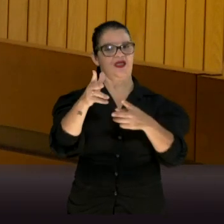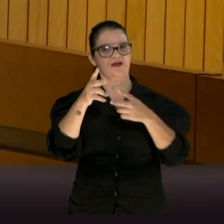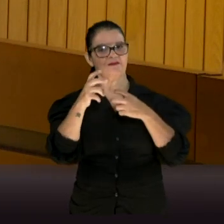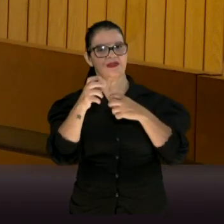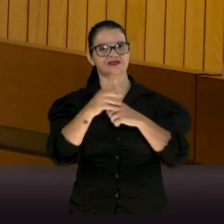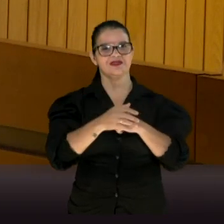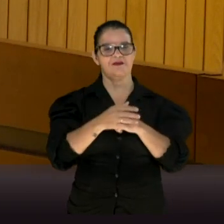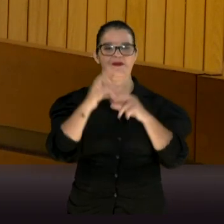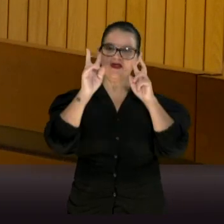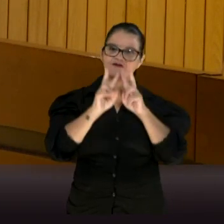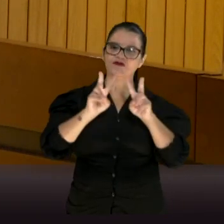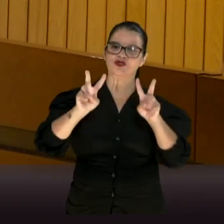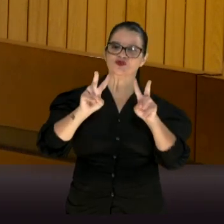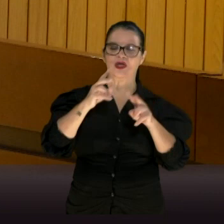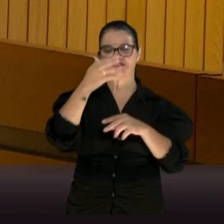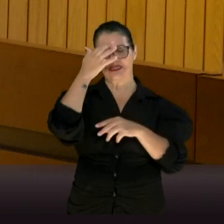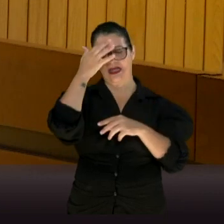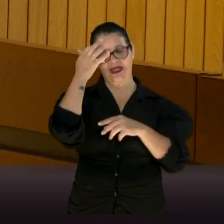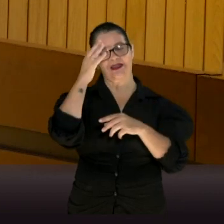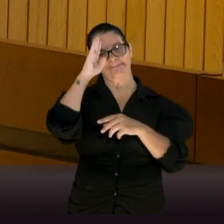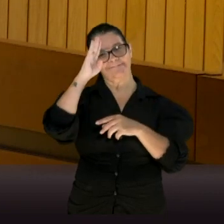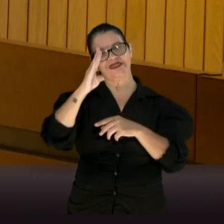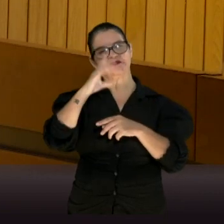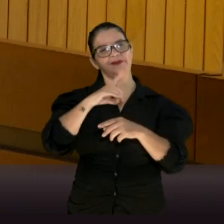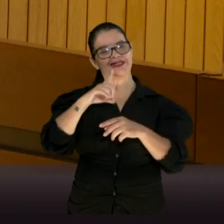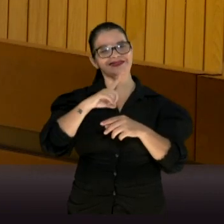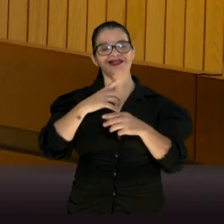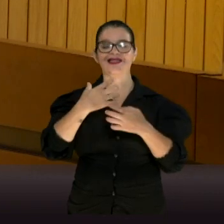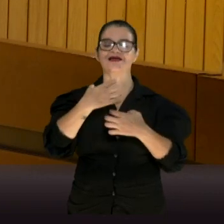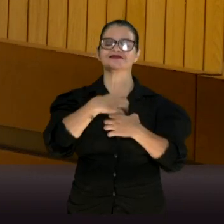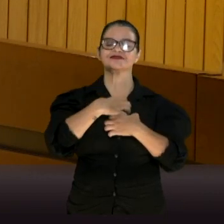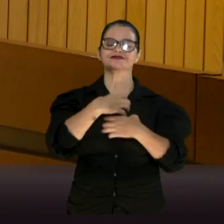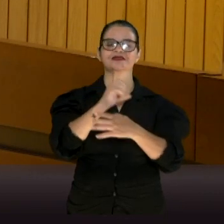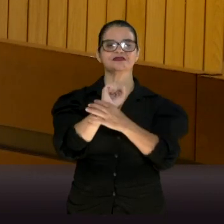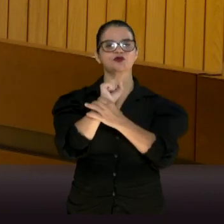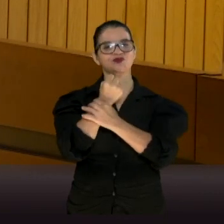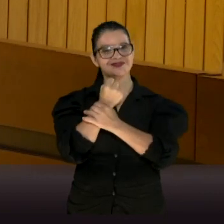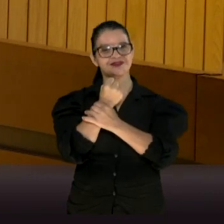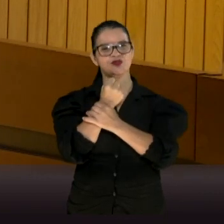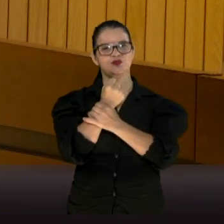perceber, visualizar e principalmente ter a sensação de segurança